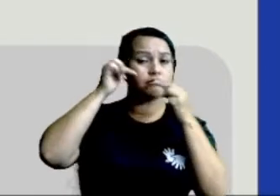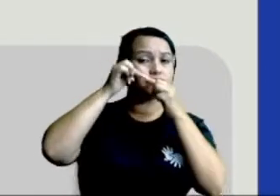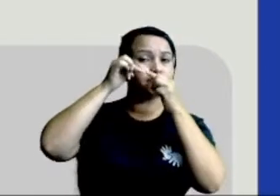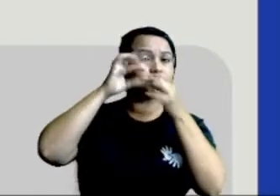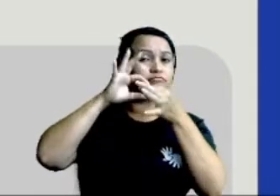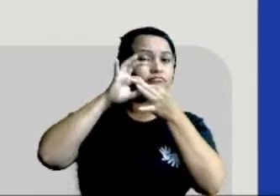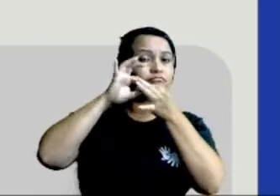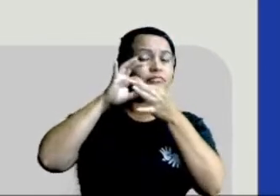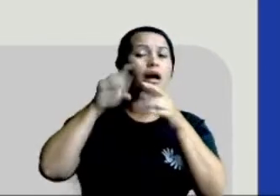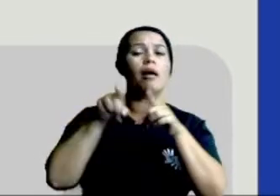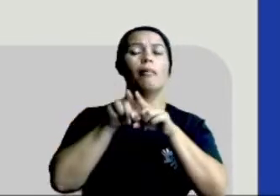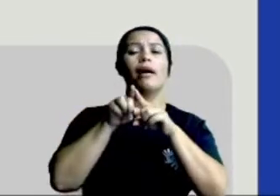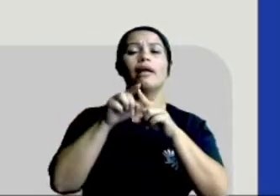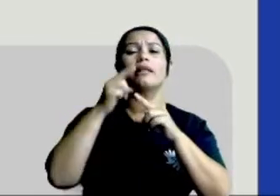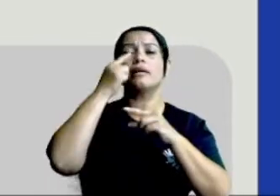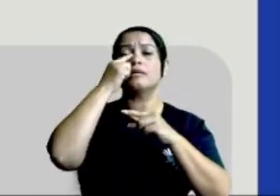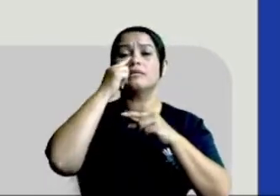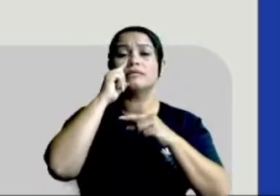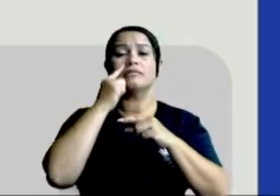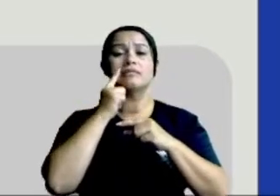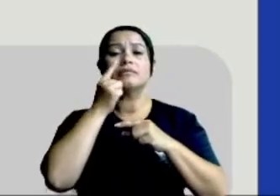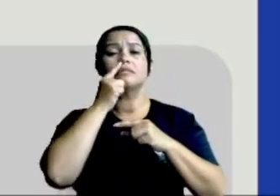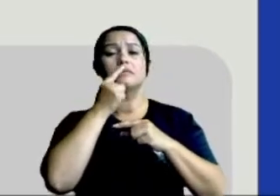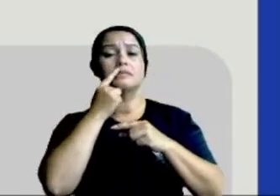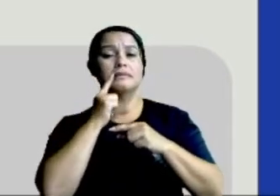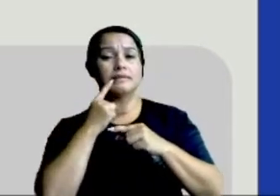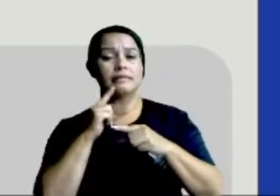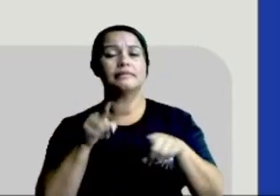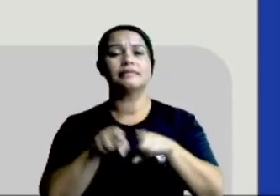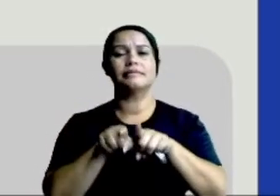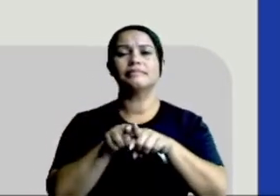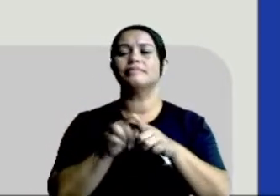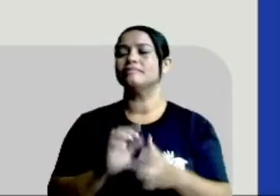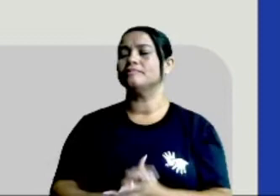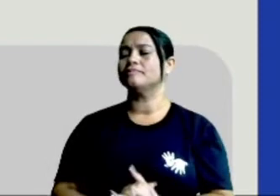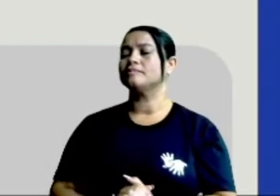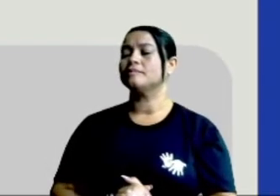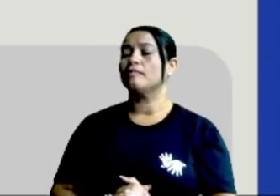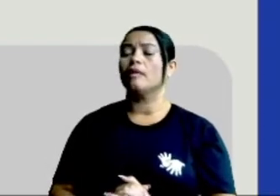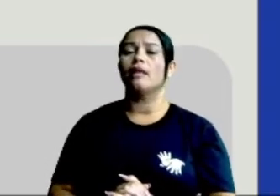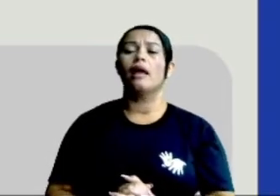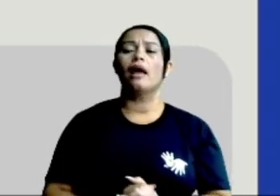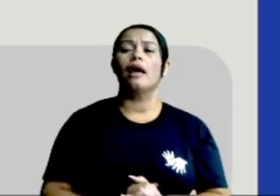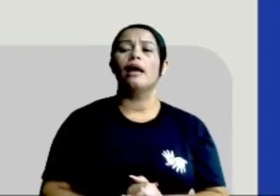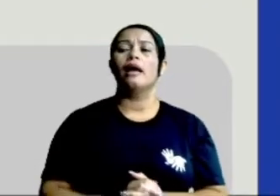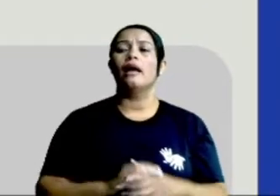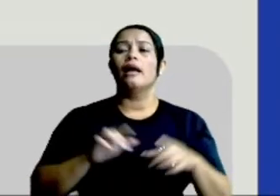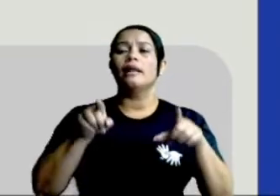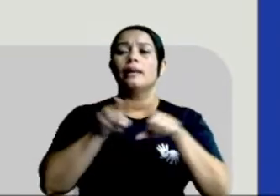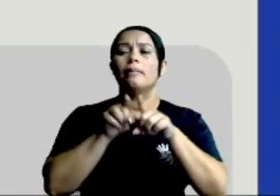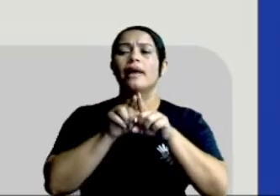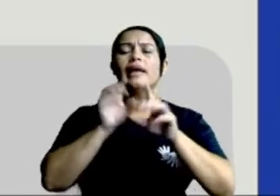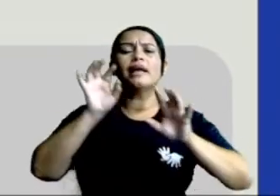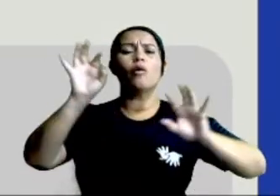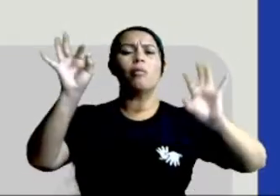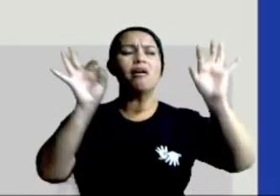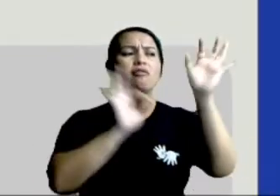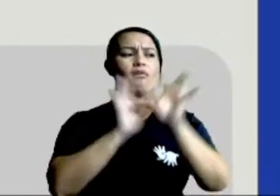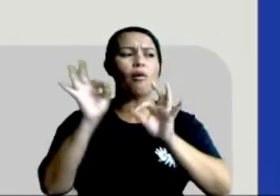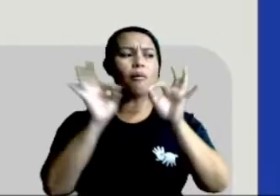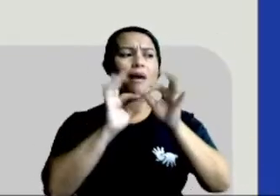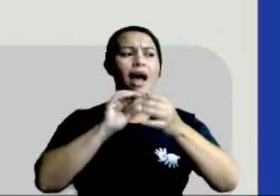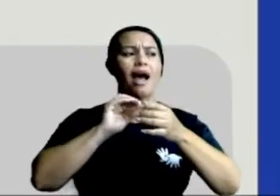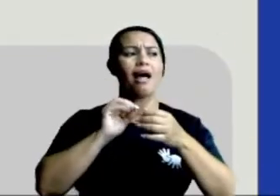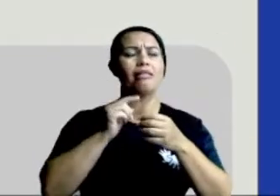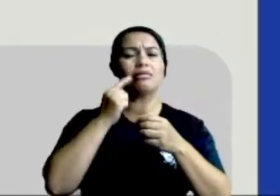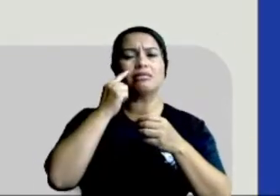olhos, por onde escorrem as lágrimas para o nosso nariz. Além disso, como é formada a